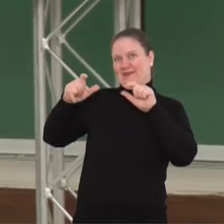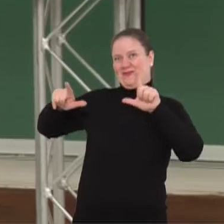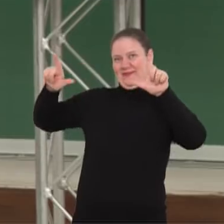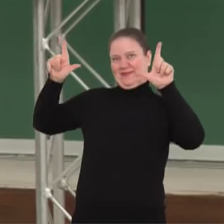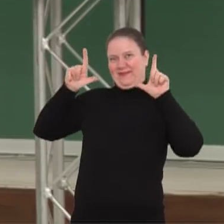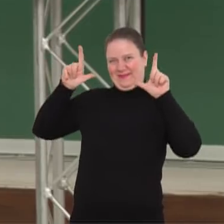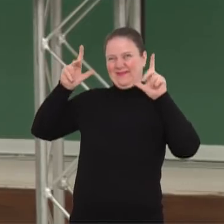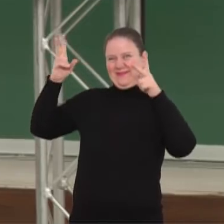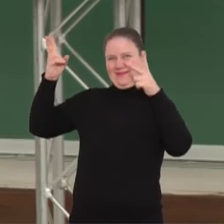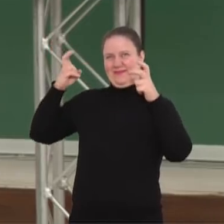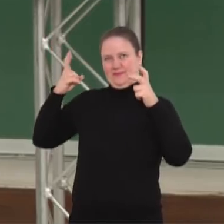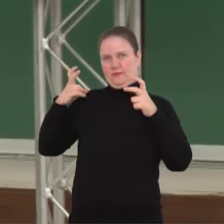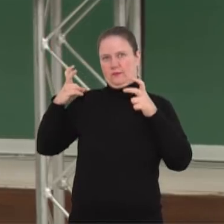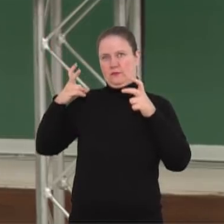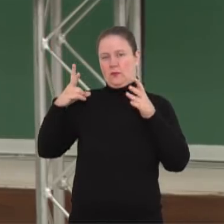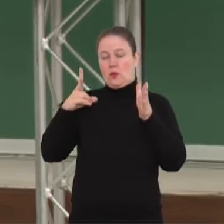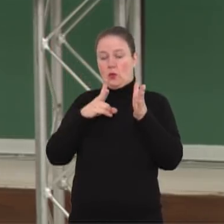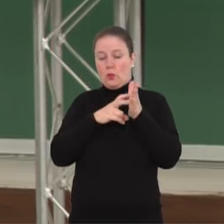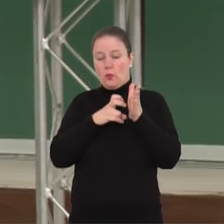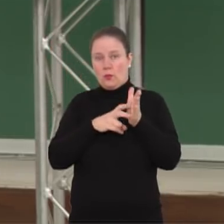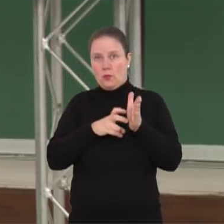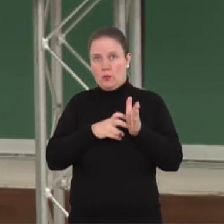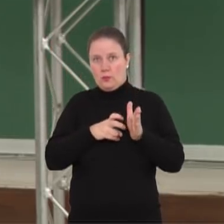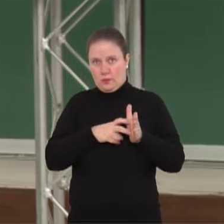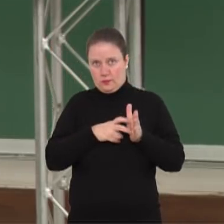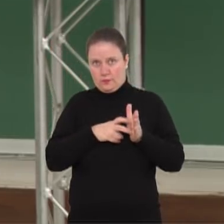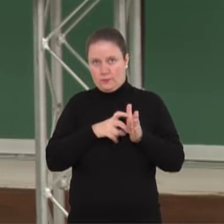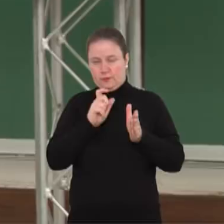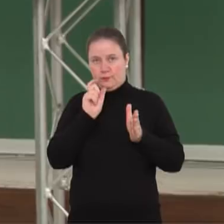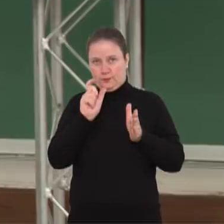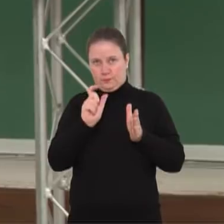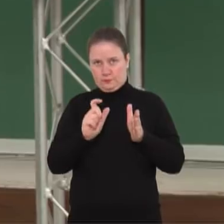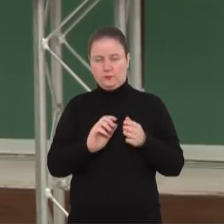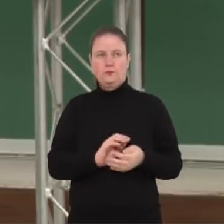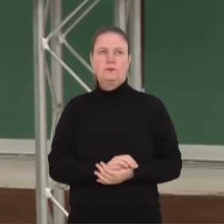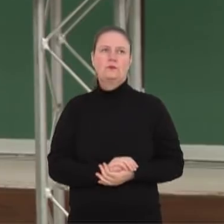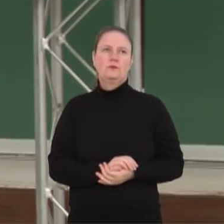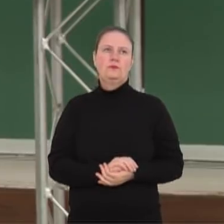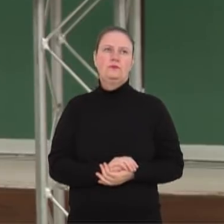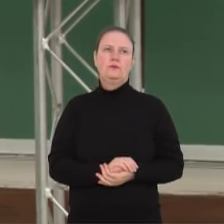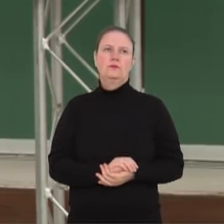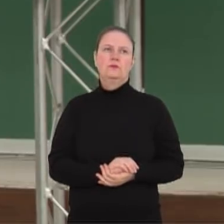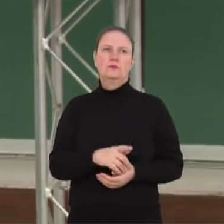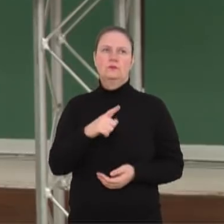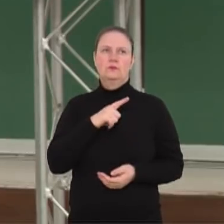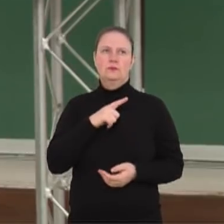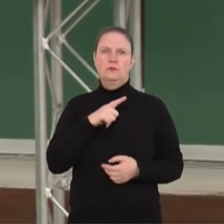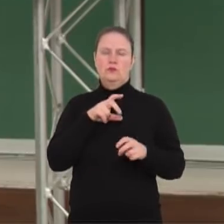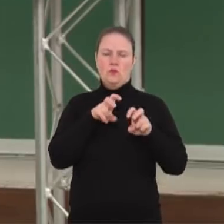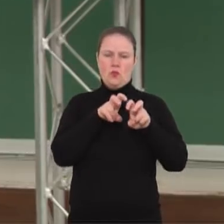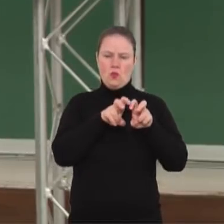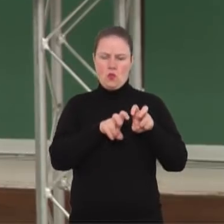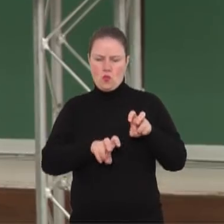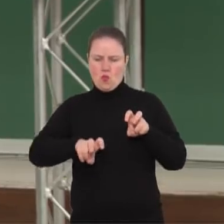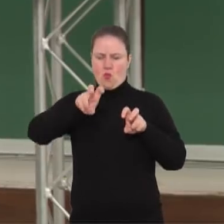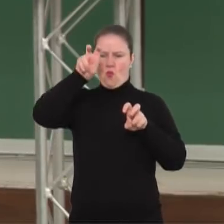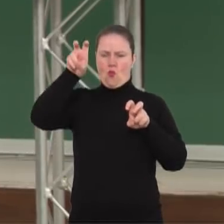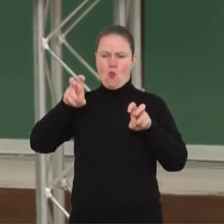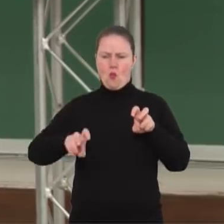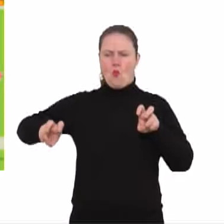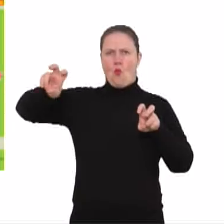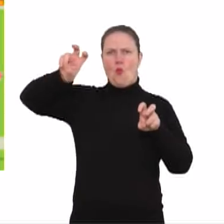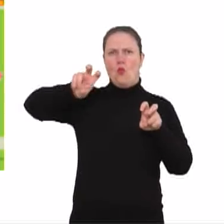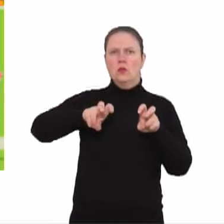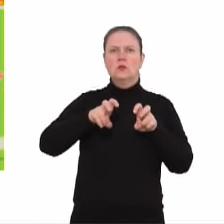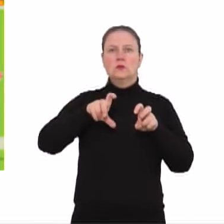olhar um pouquinho do vocabulário que a gente encontra no parque de diversões. Então, olha ali, ó. Eu tenho uma montanha-russa, eu tenho